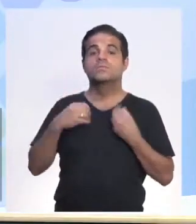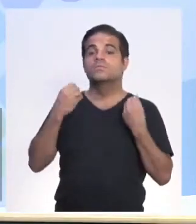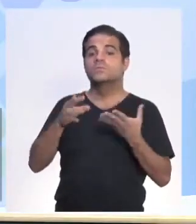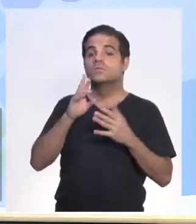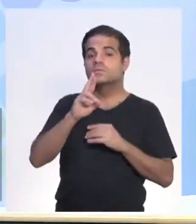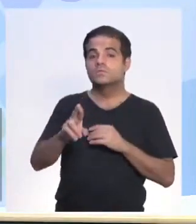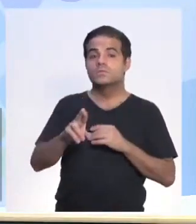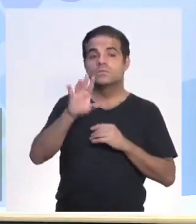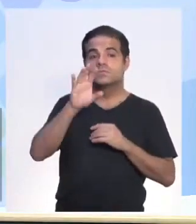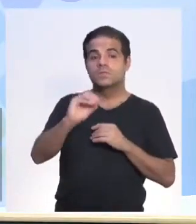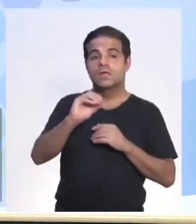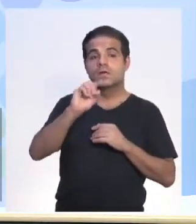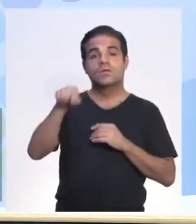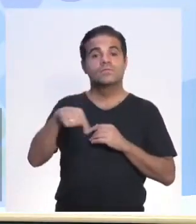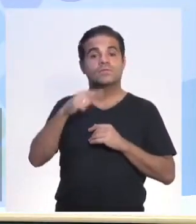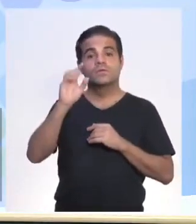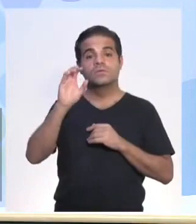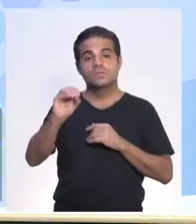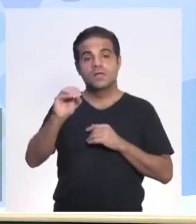Deu